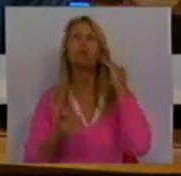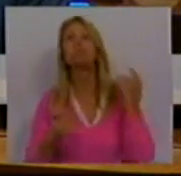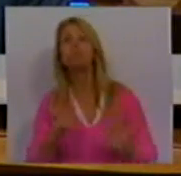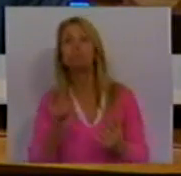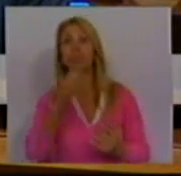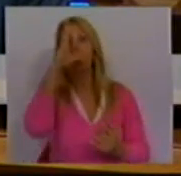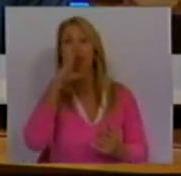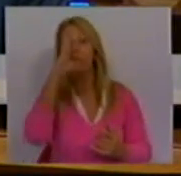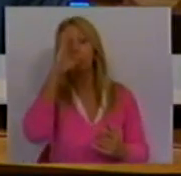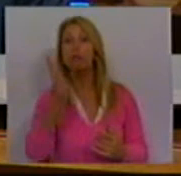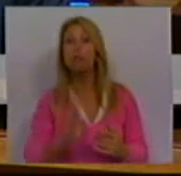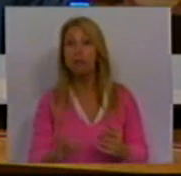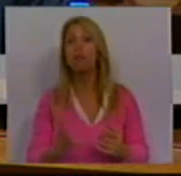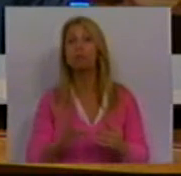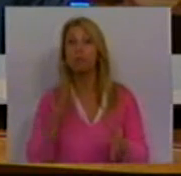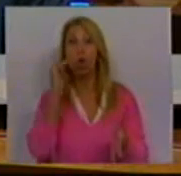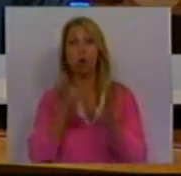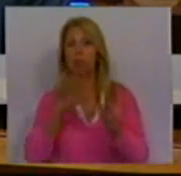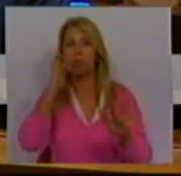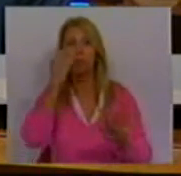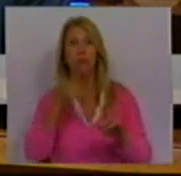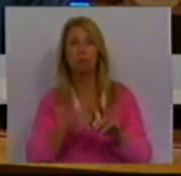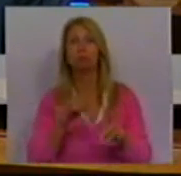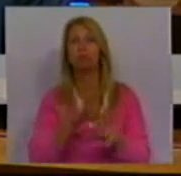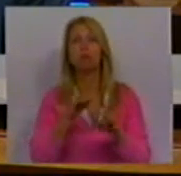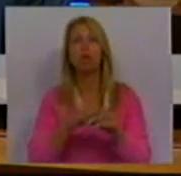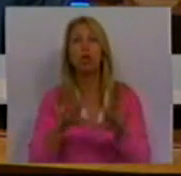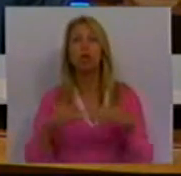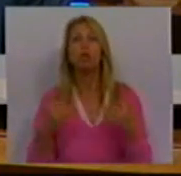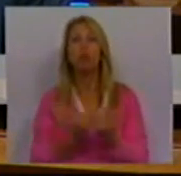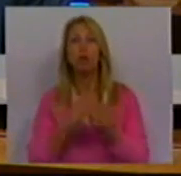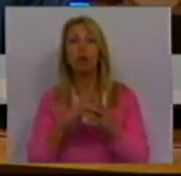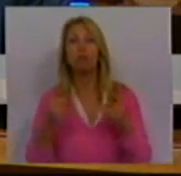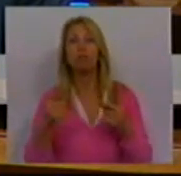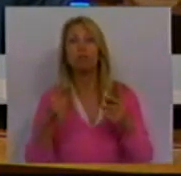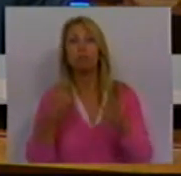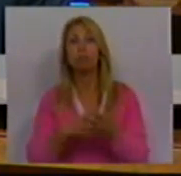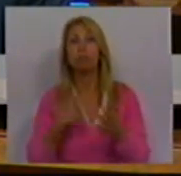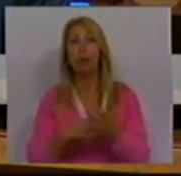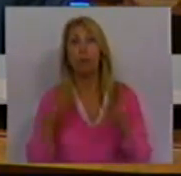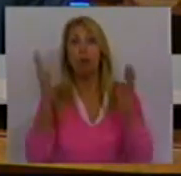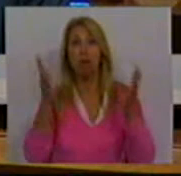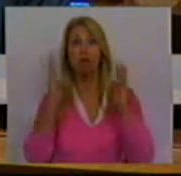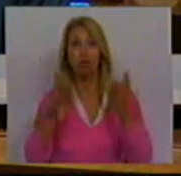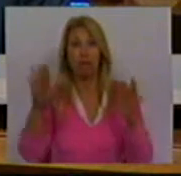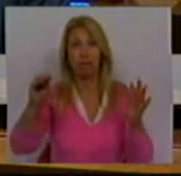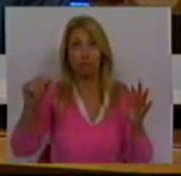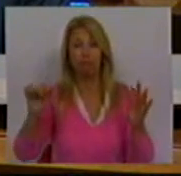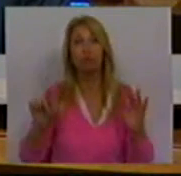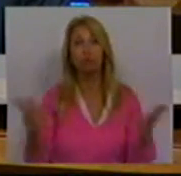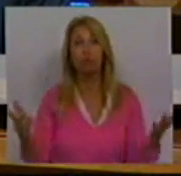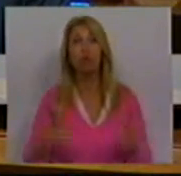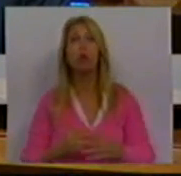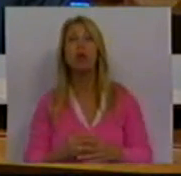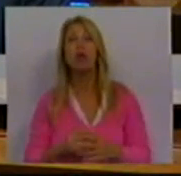Governo consciente dos efeitos nocivos em termos económicos e sociais da imposição de portagens em toda a extensão da autoestrada transmontana, e está o Governo à